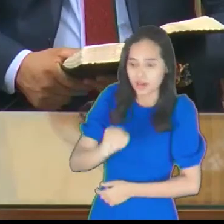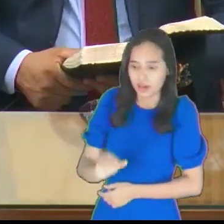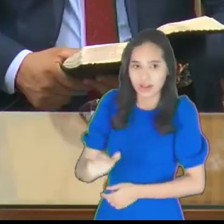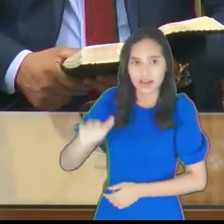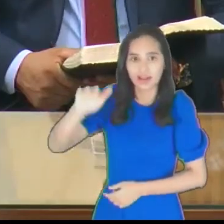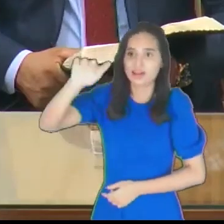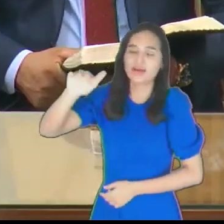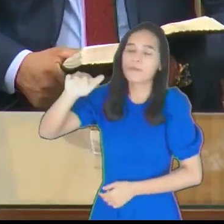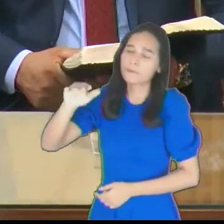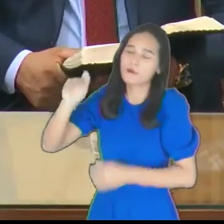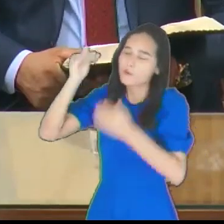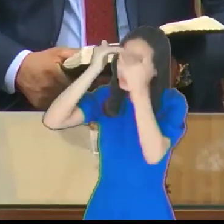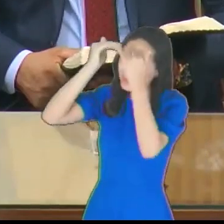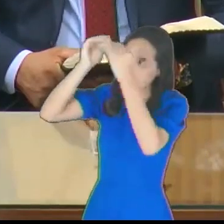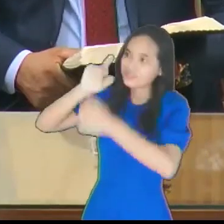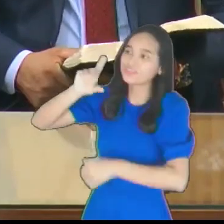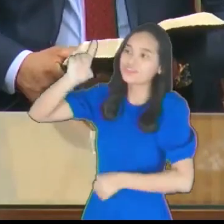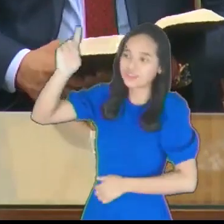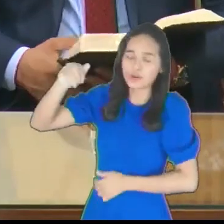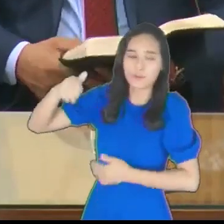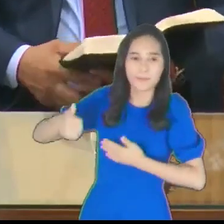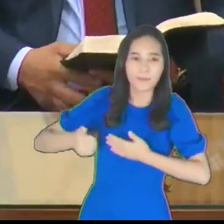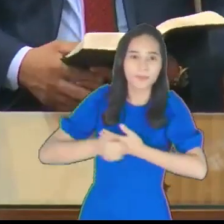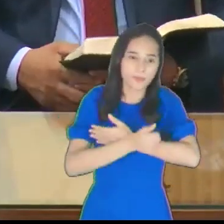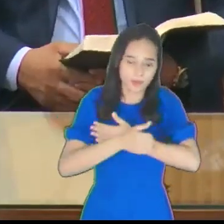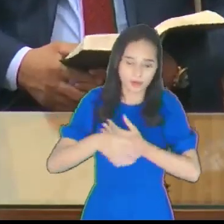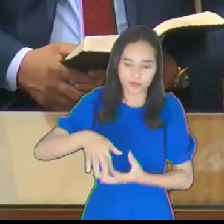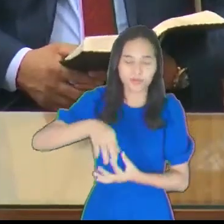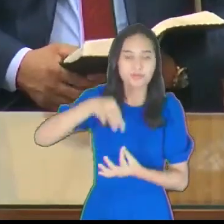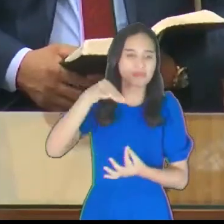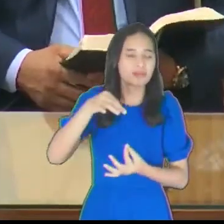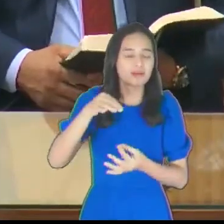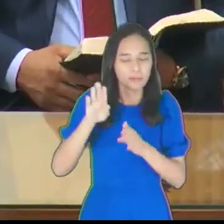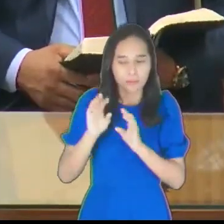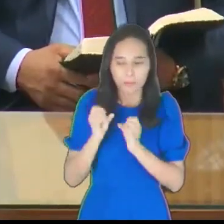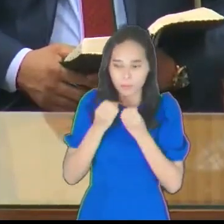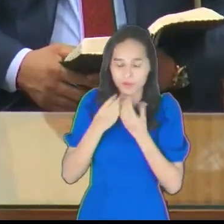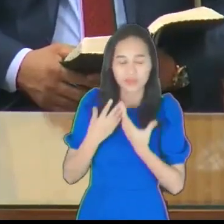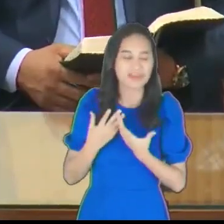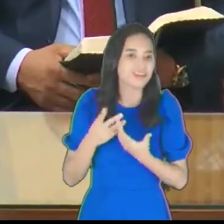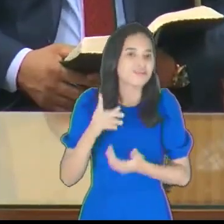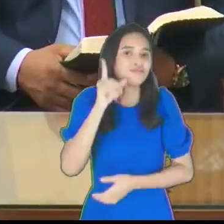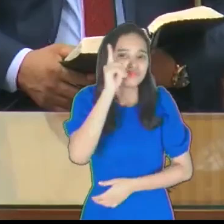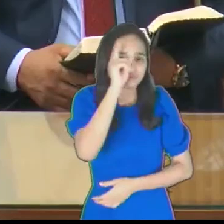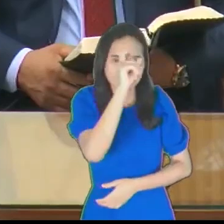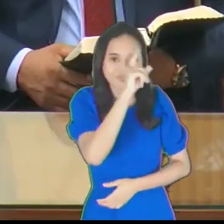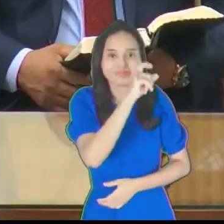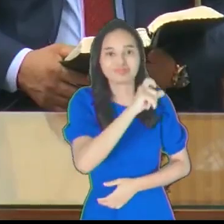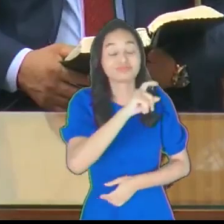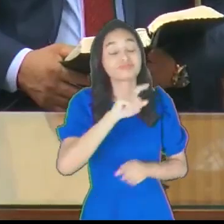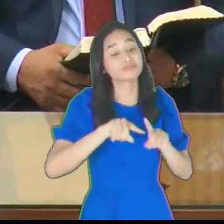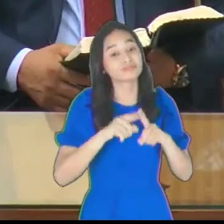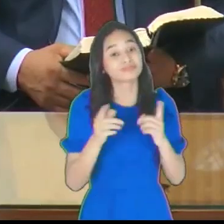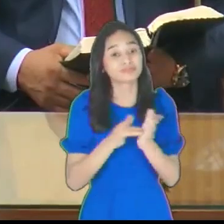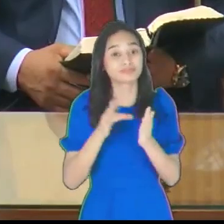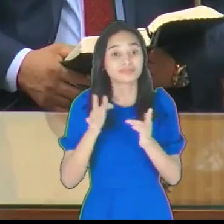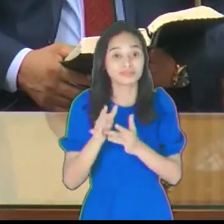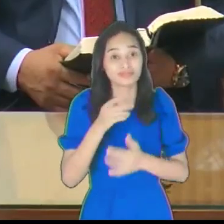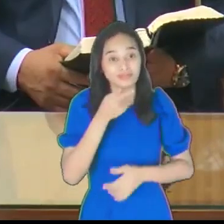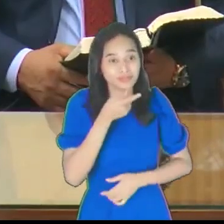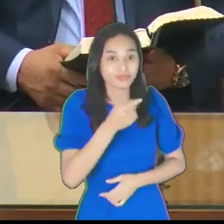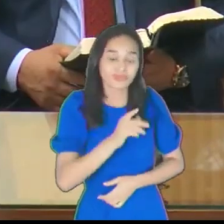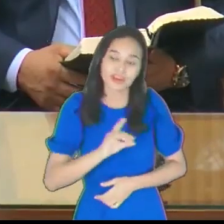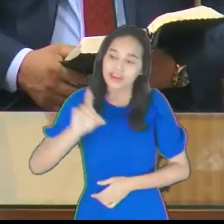bem espiritualmente, bem moralmente. Não é fácil, é uma tarefa difícil. Mas Jesus disse, para